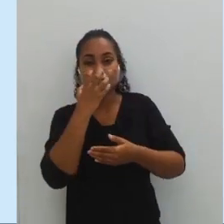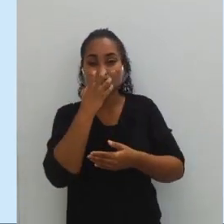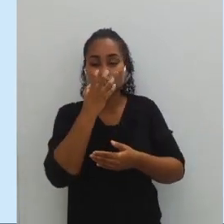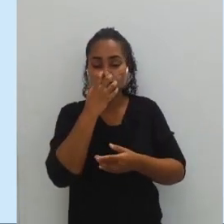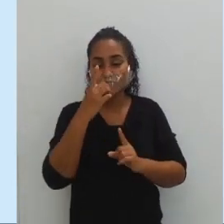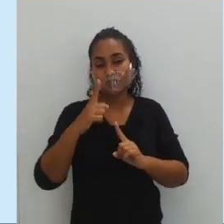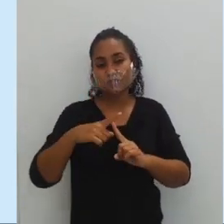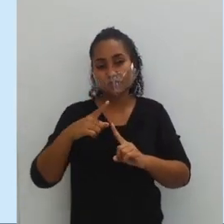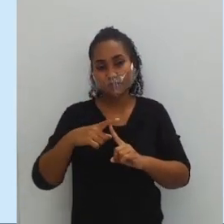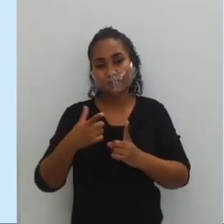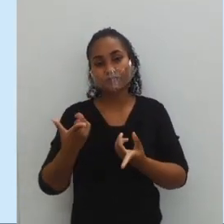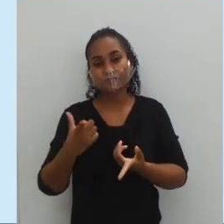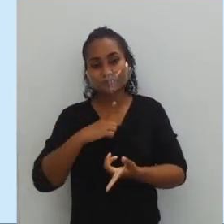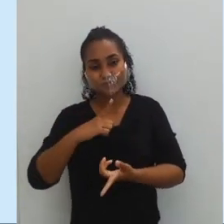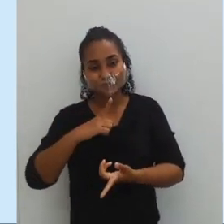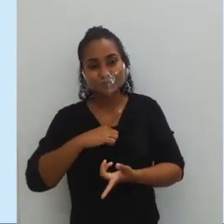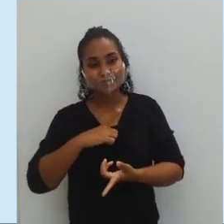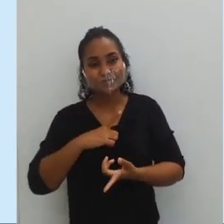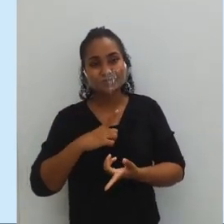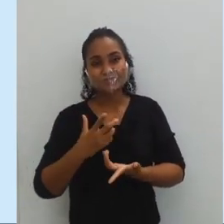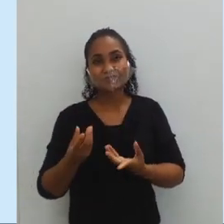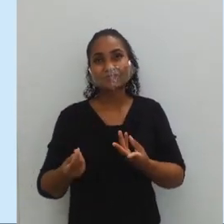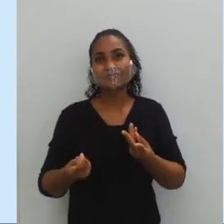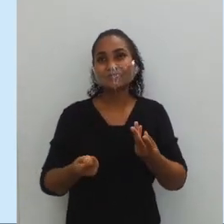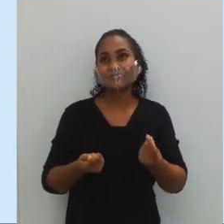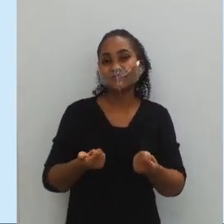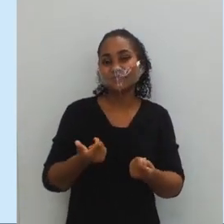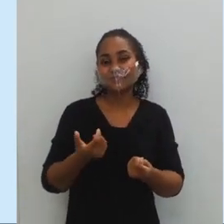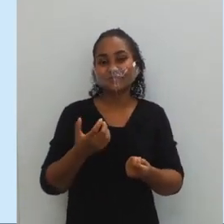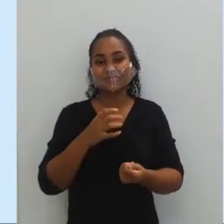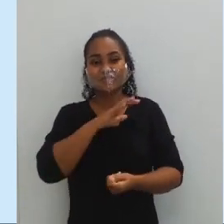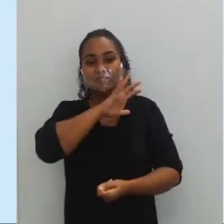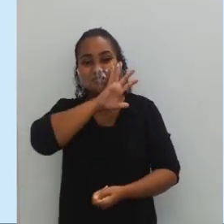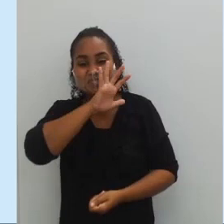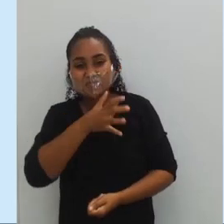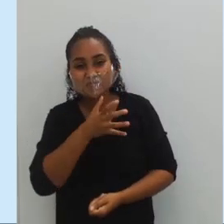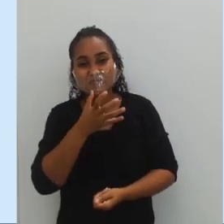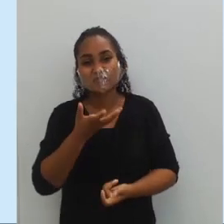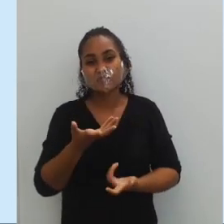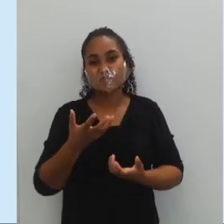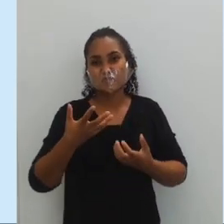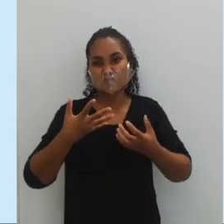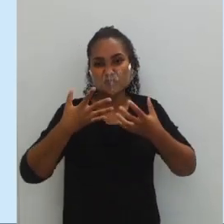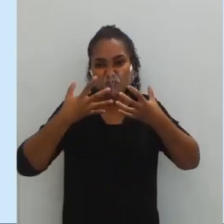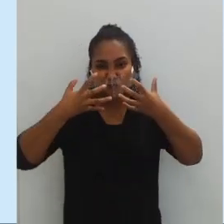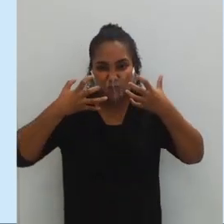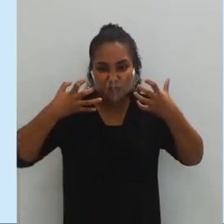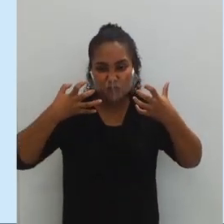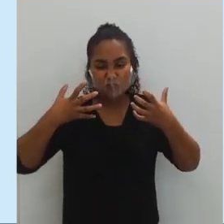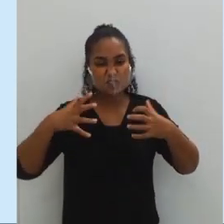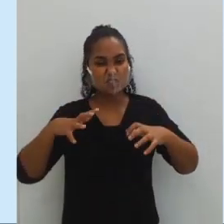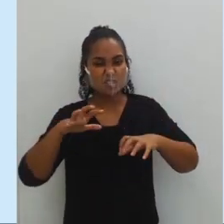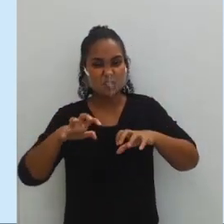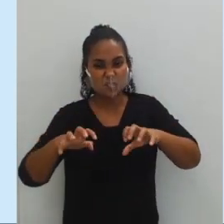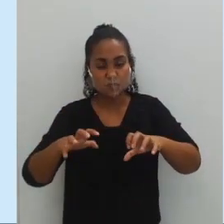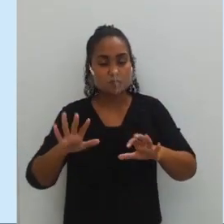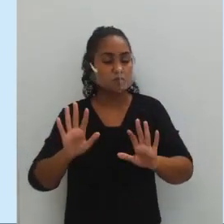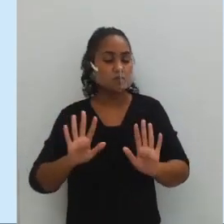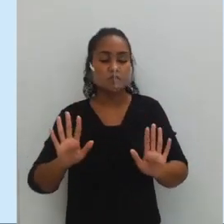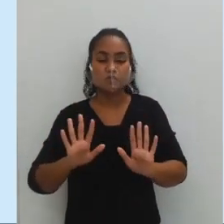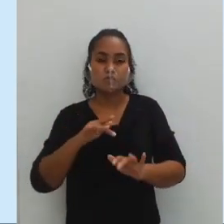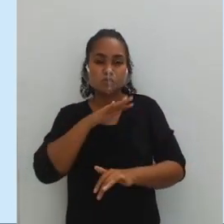raças de cachorro, né? Como tratando os cachorros como se fossem animais, monstros, né?